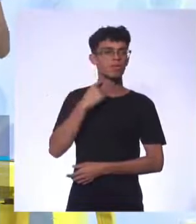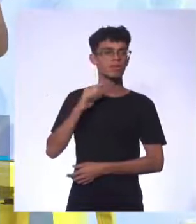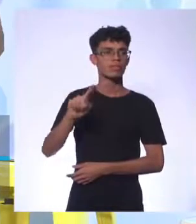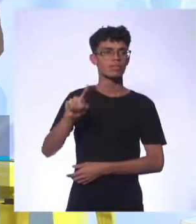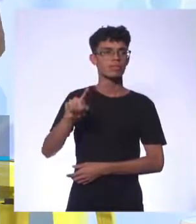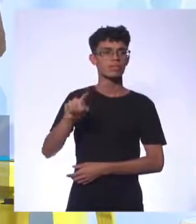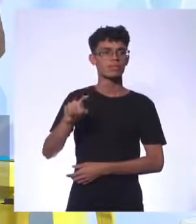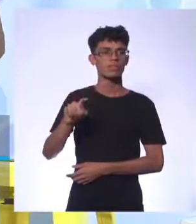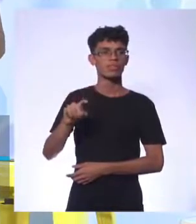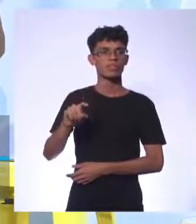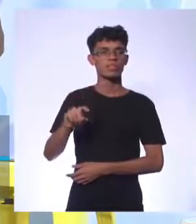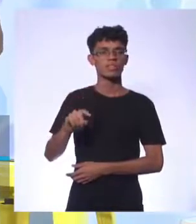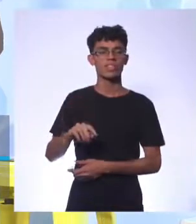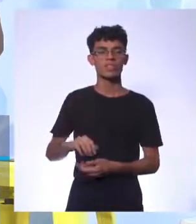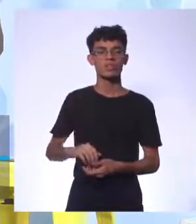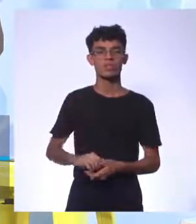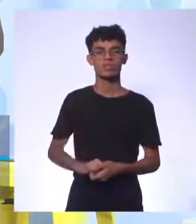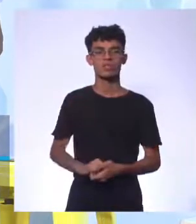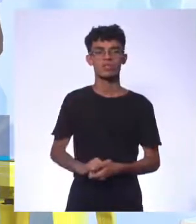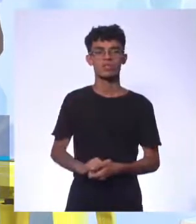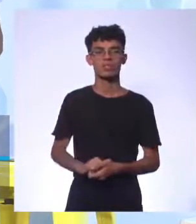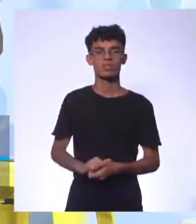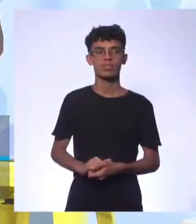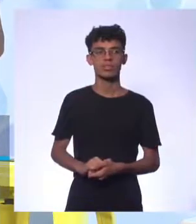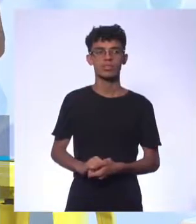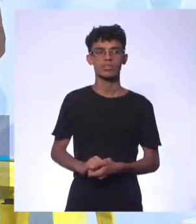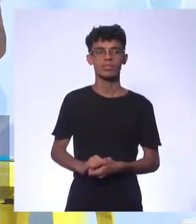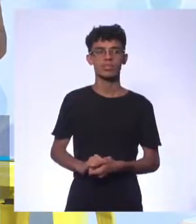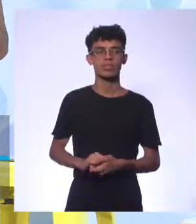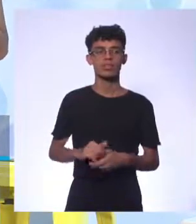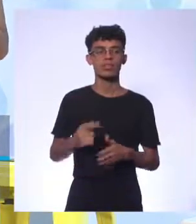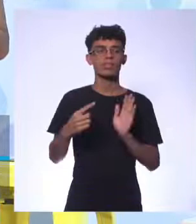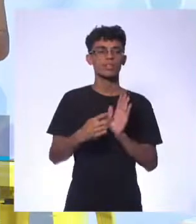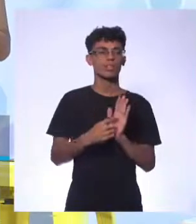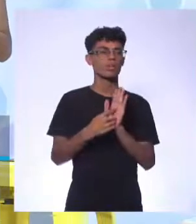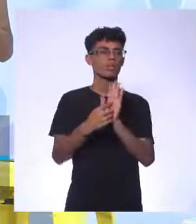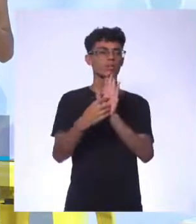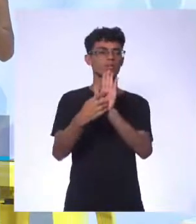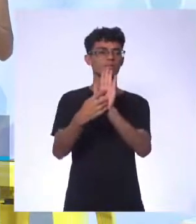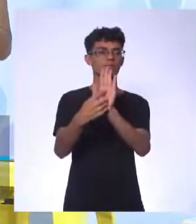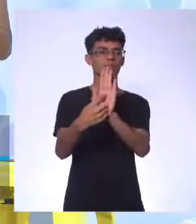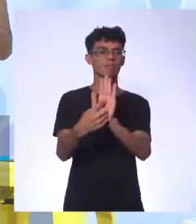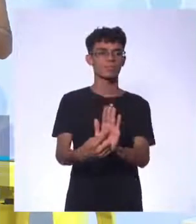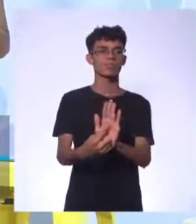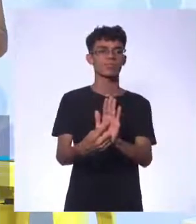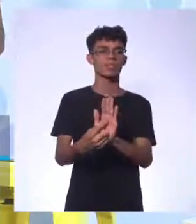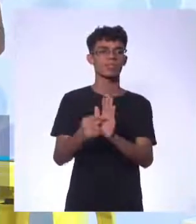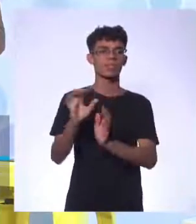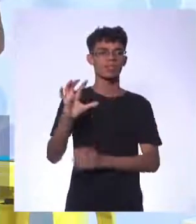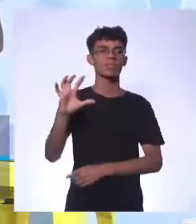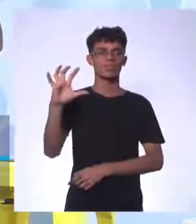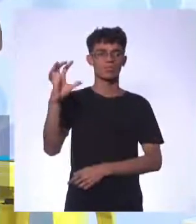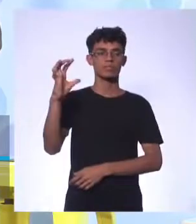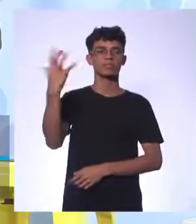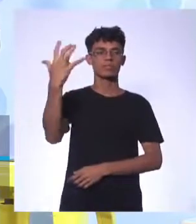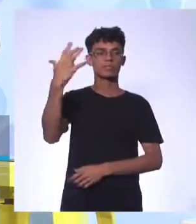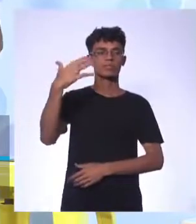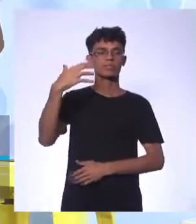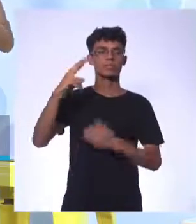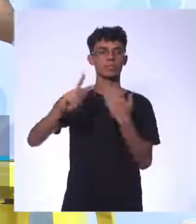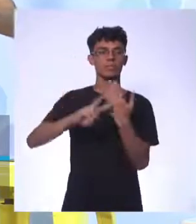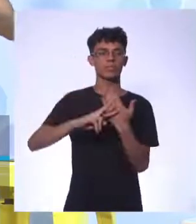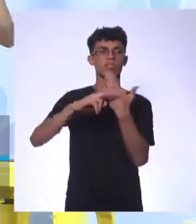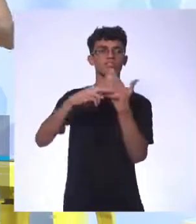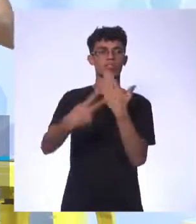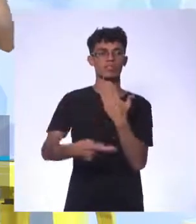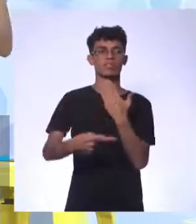vai apresentar aí alguns elementos, alguns fatos, alguns eventos que vão dar aí sequência